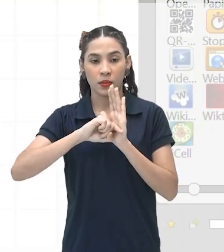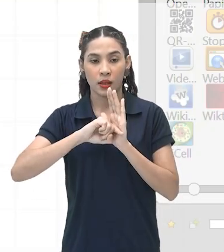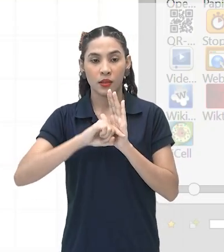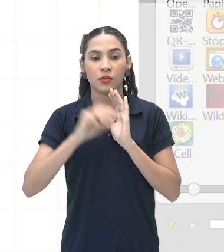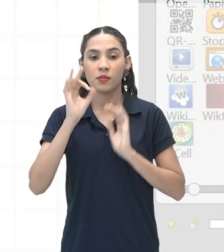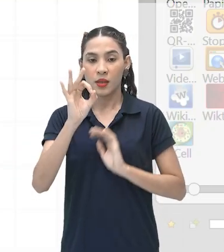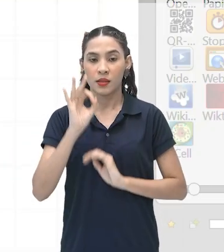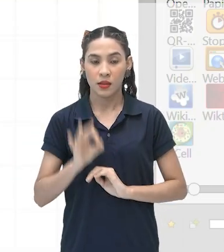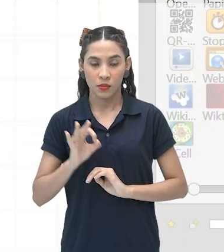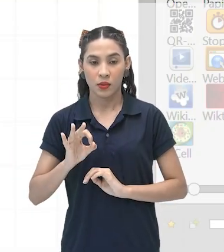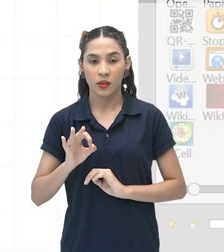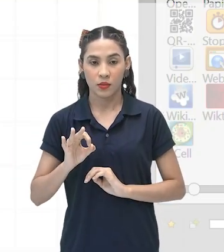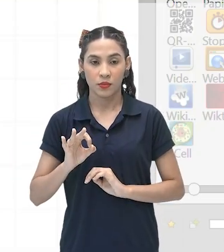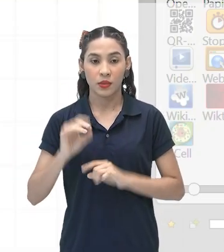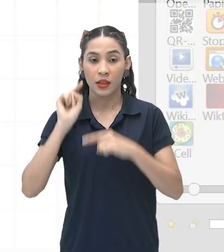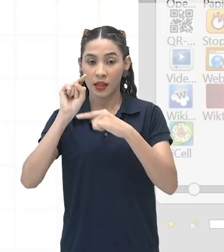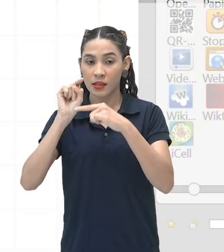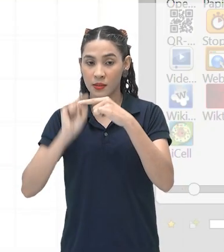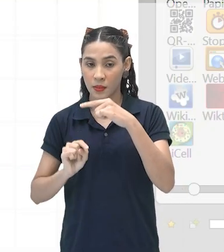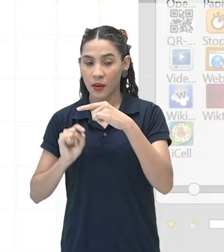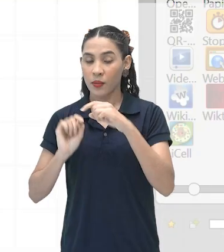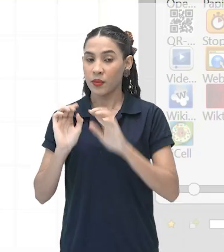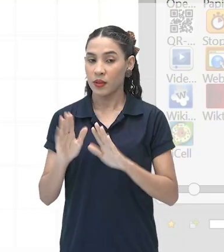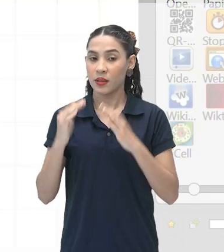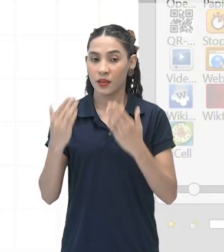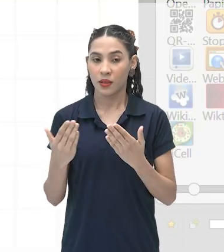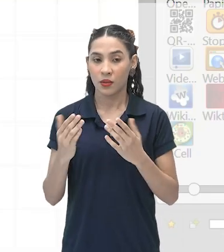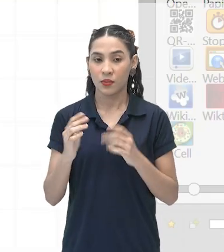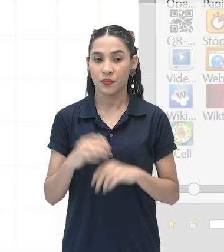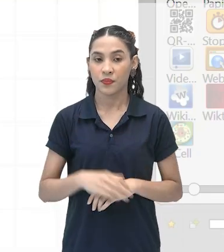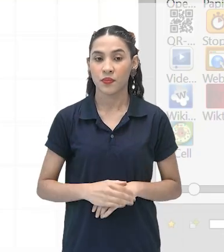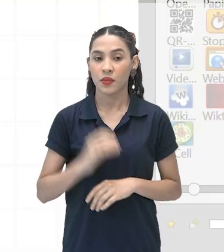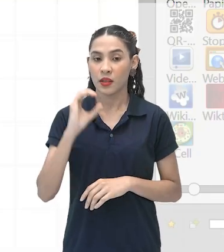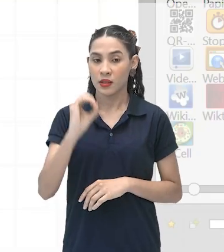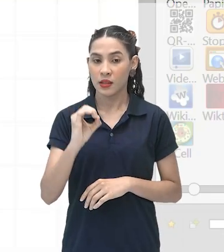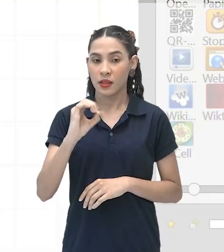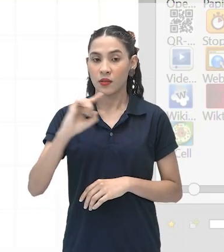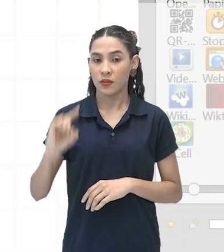menos o percentual na forma decimal, ou seja,